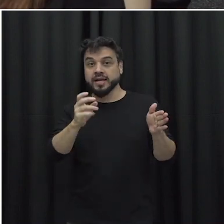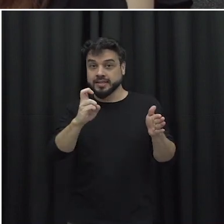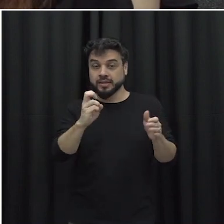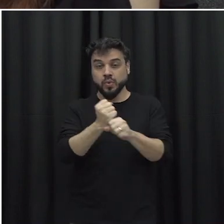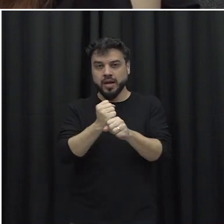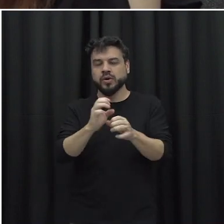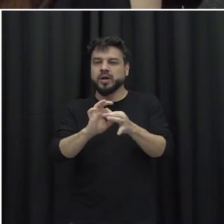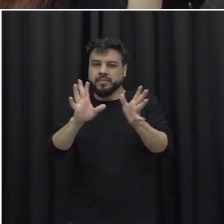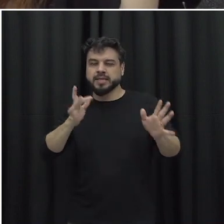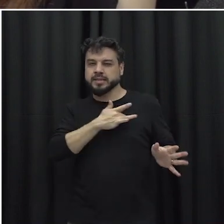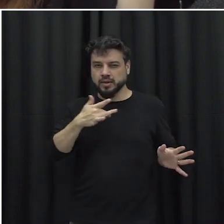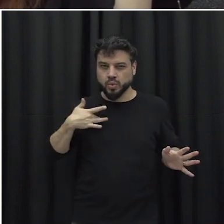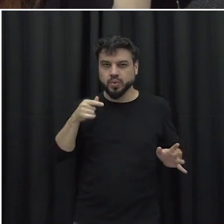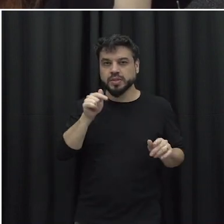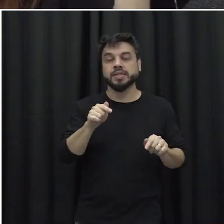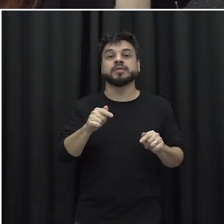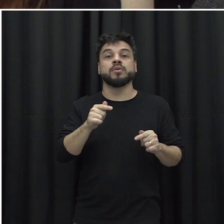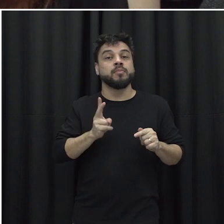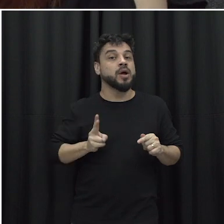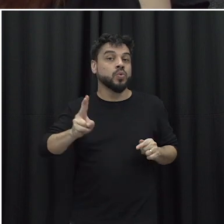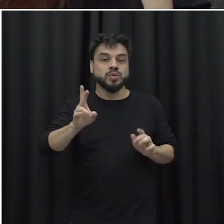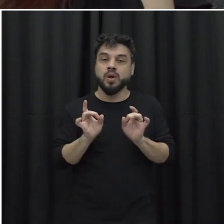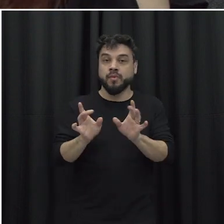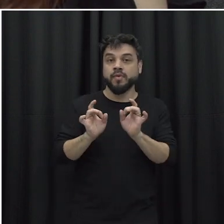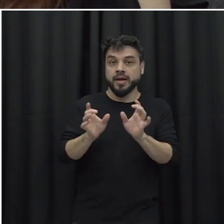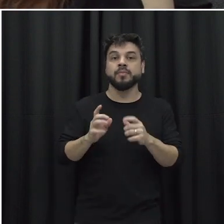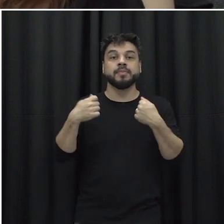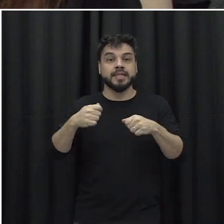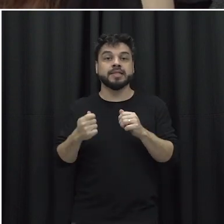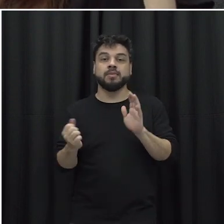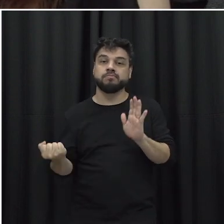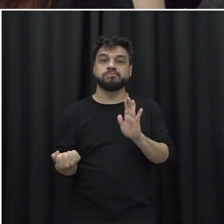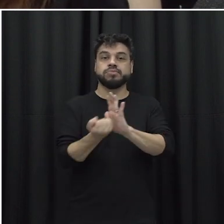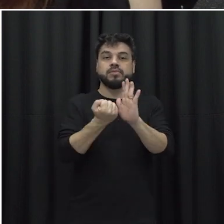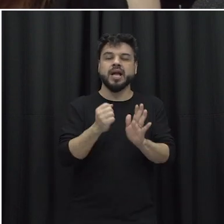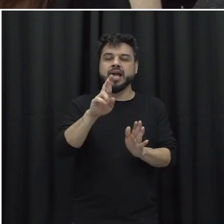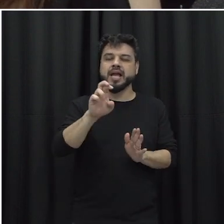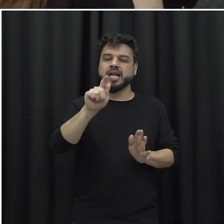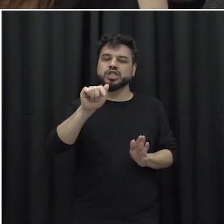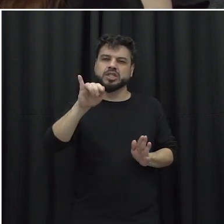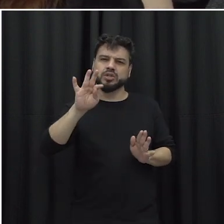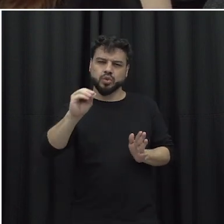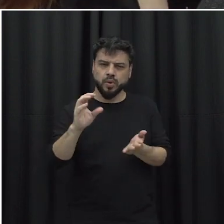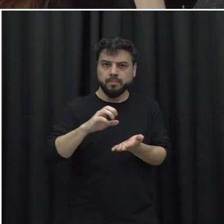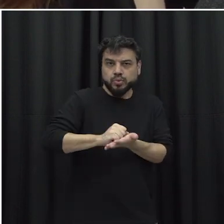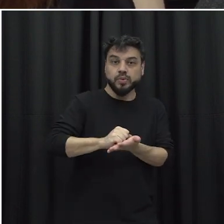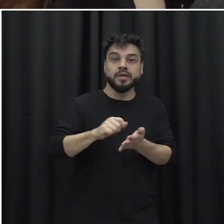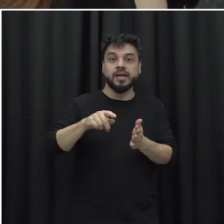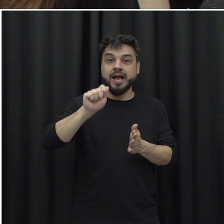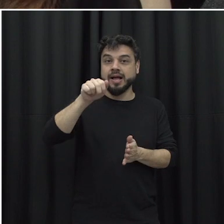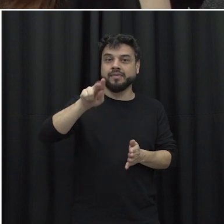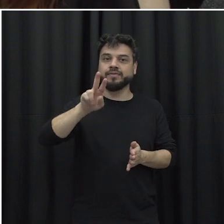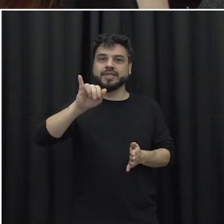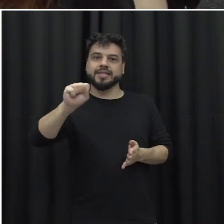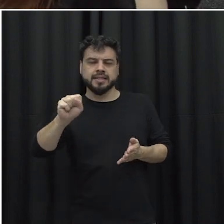anos de autorização sanitária, para continuar no mercado, eles têm que ter o registro na Anvisa. Então, eles passam a ter um registro